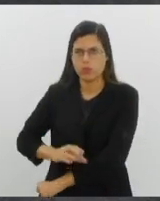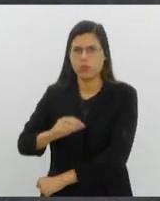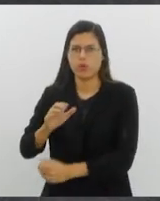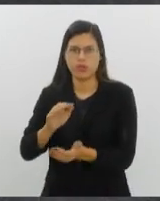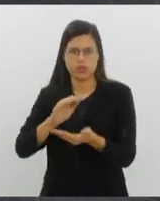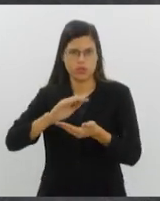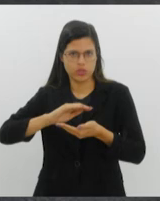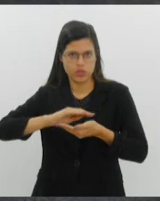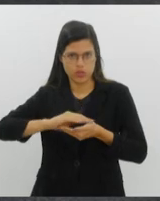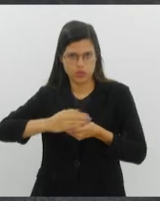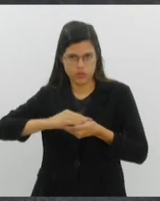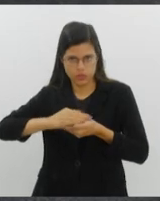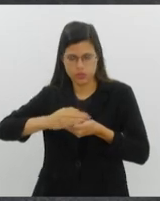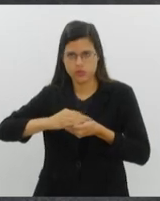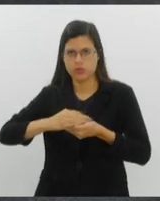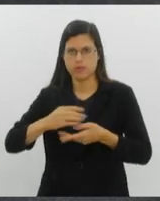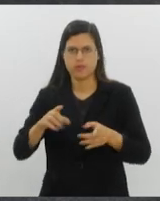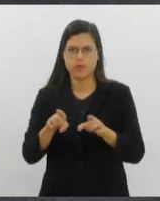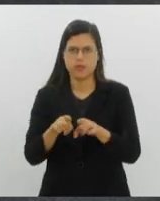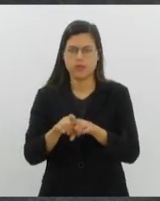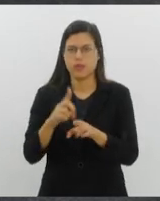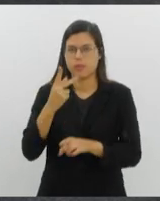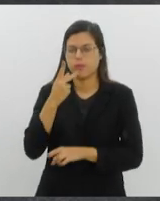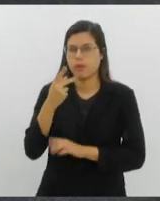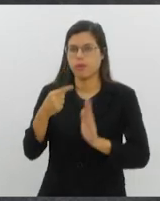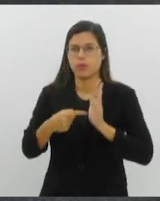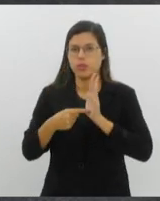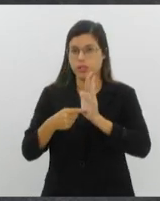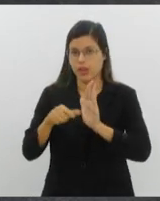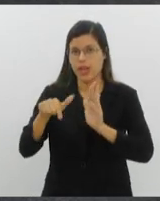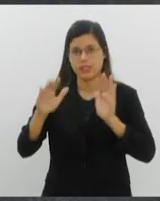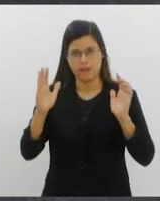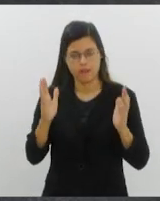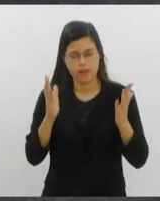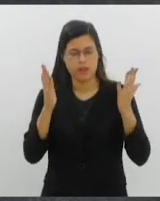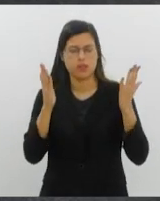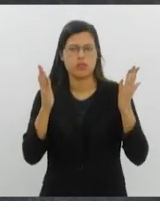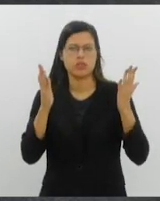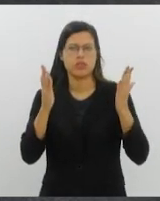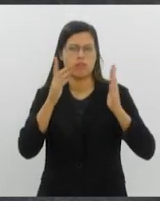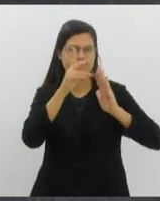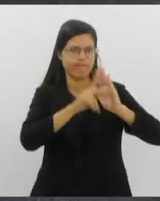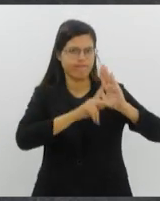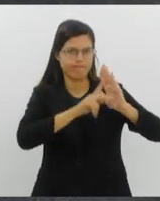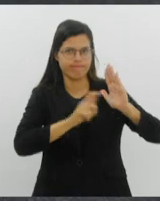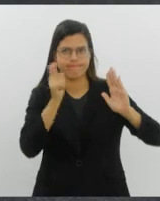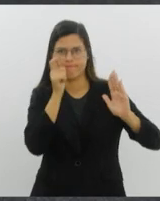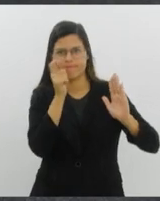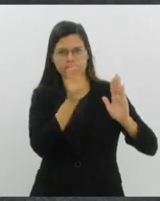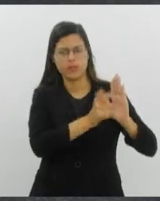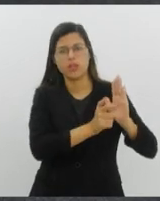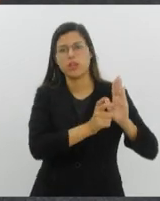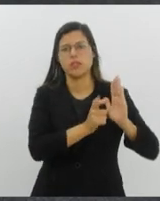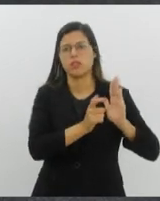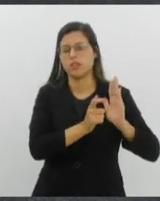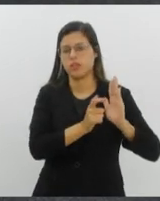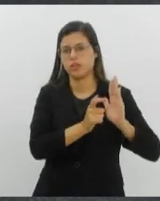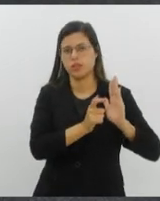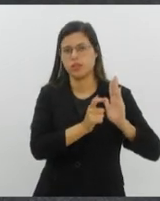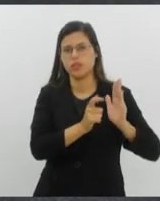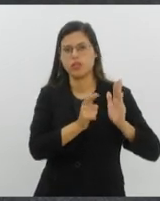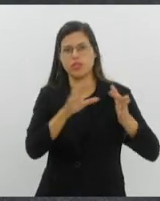vez ressaltar que a FLIC é um projeto muito interessante que agrega